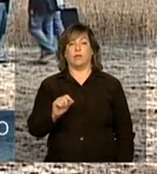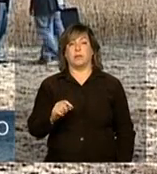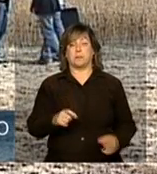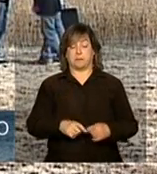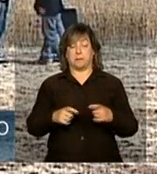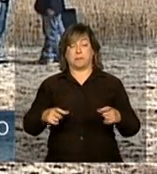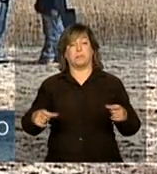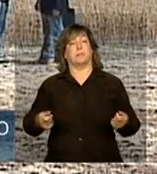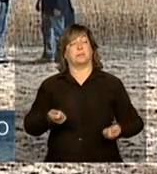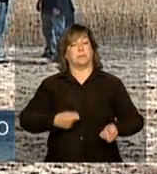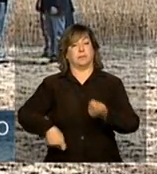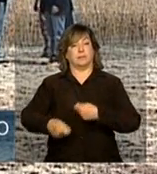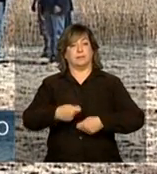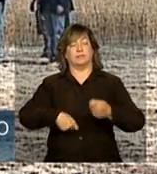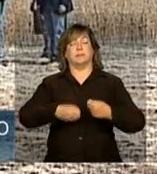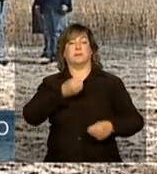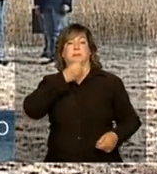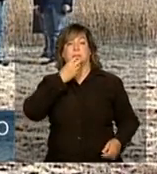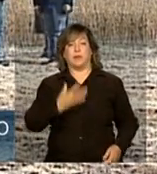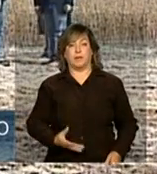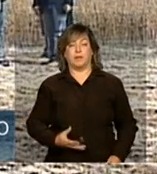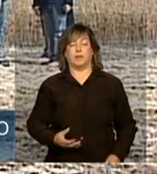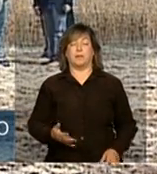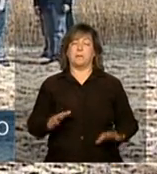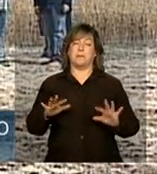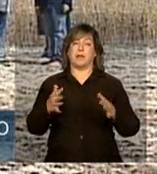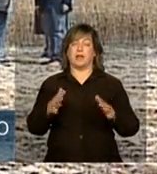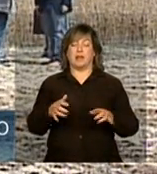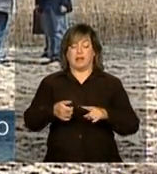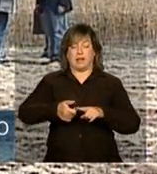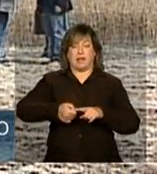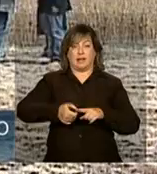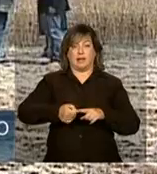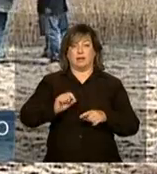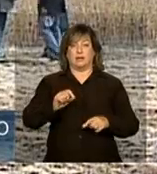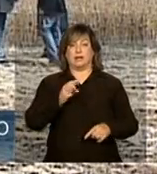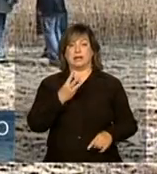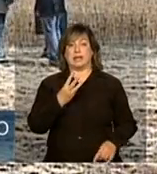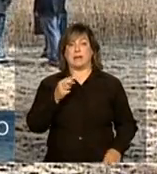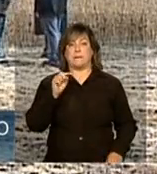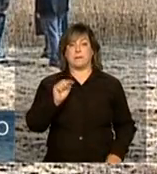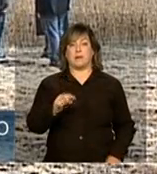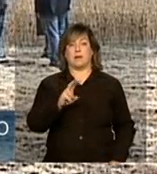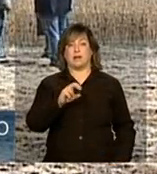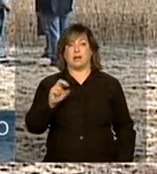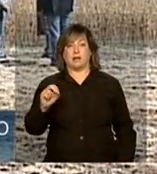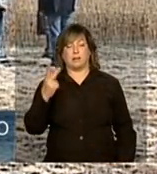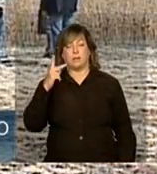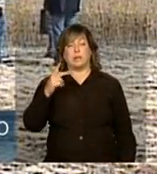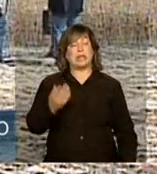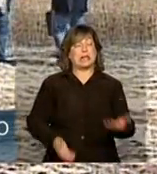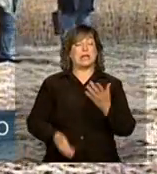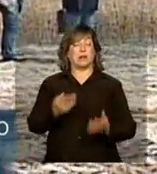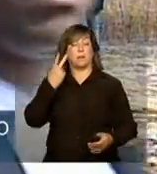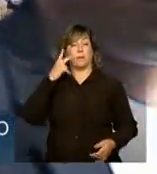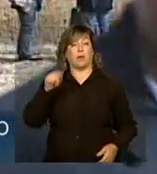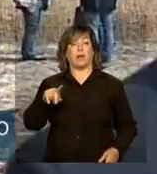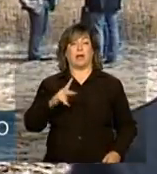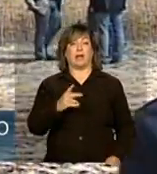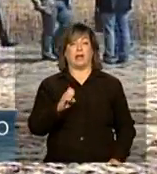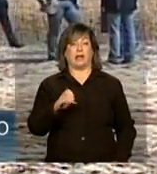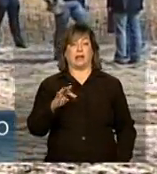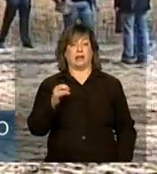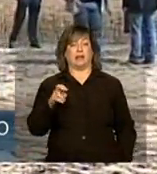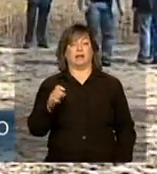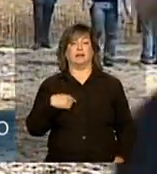pouco mais a produtividade média de grãos no país passou de 3.500 kg por ha para